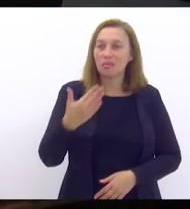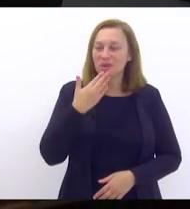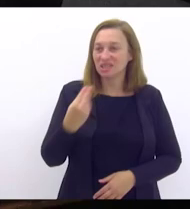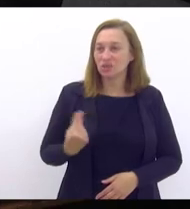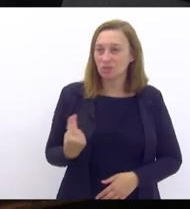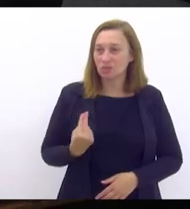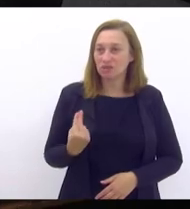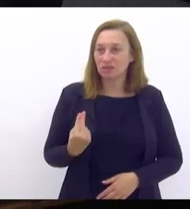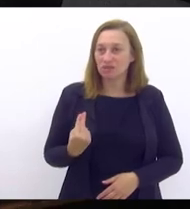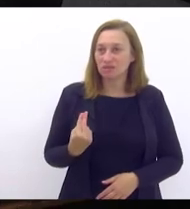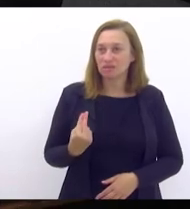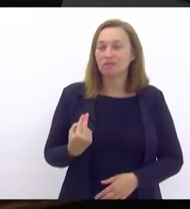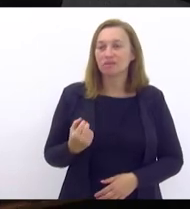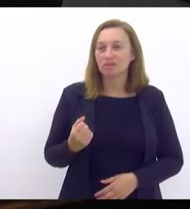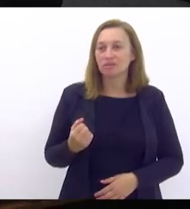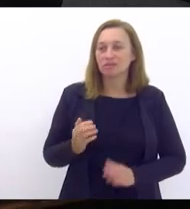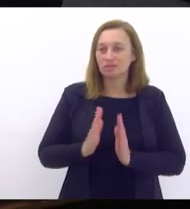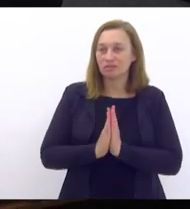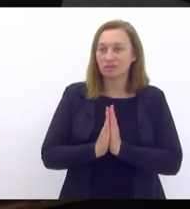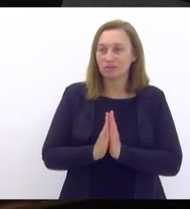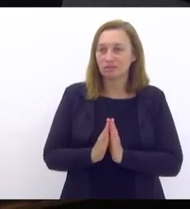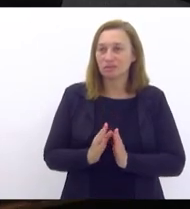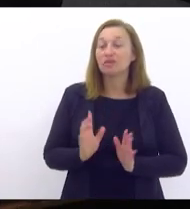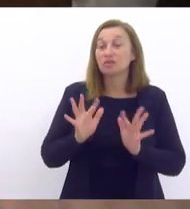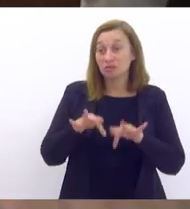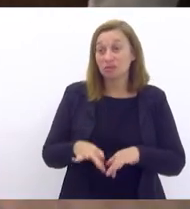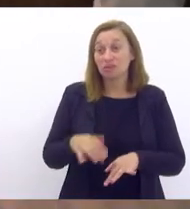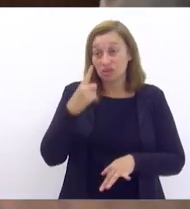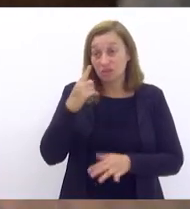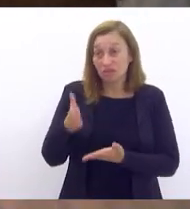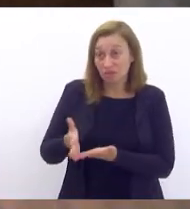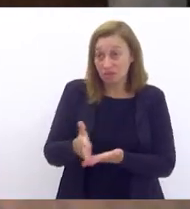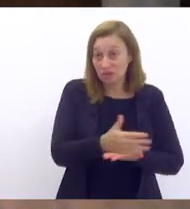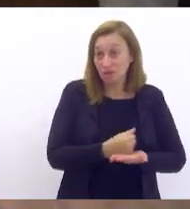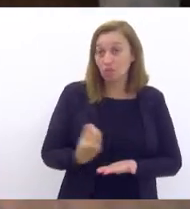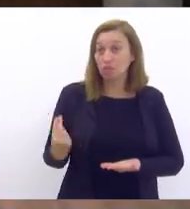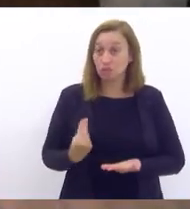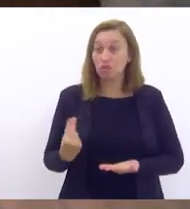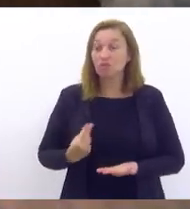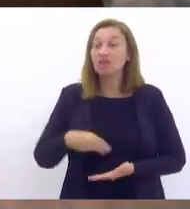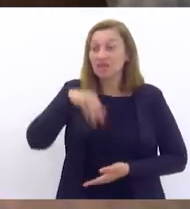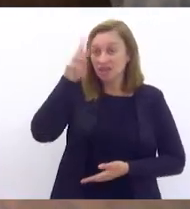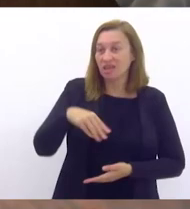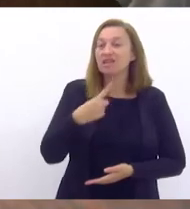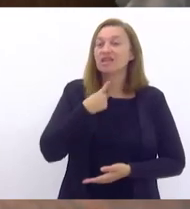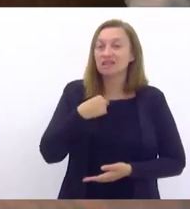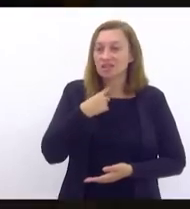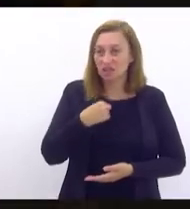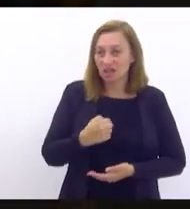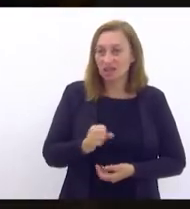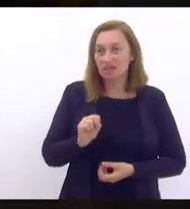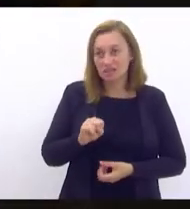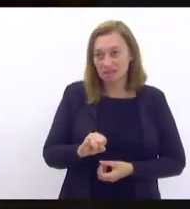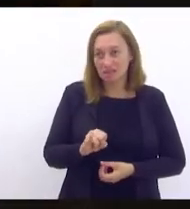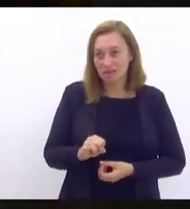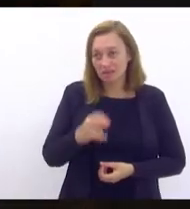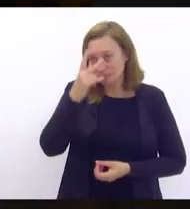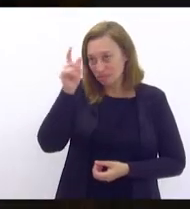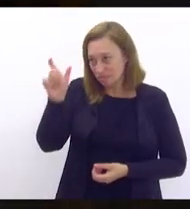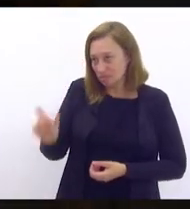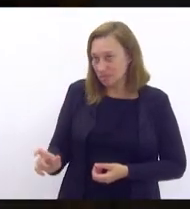por favor. Coautoria, ao final a gente vai colher aqui as coautorias de quem desejar, se assim o autor,